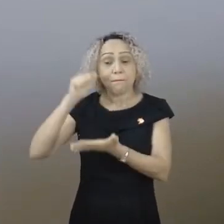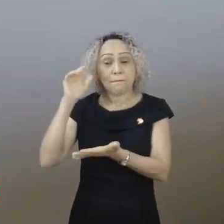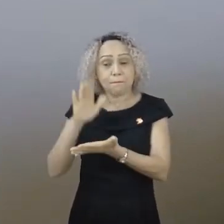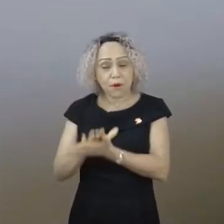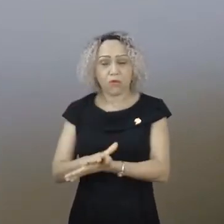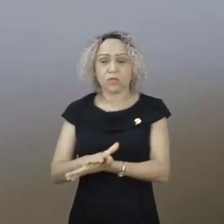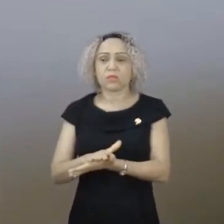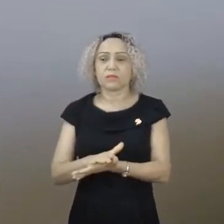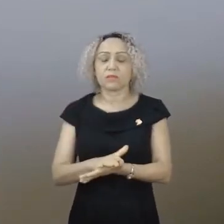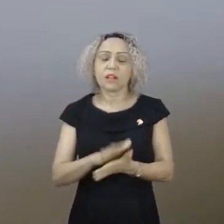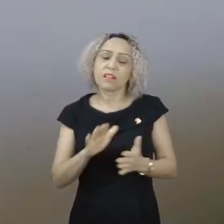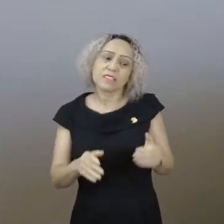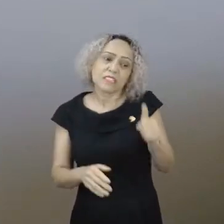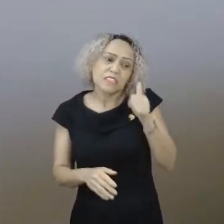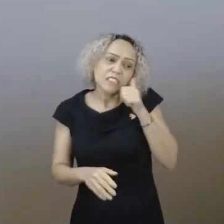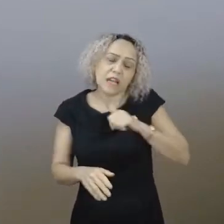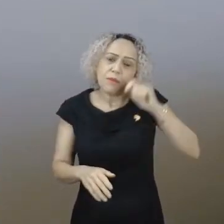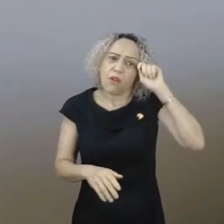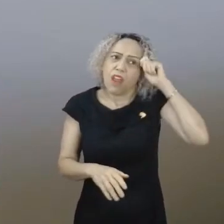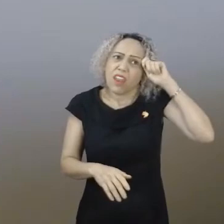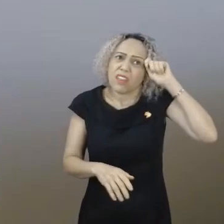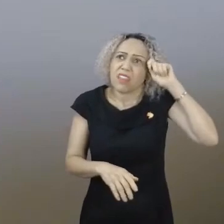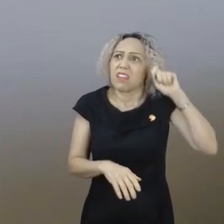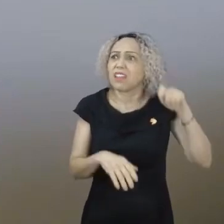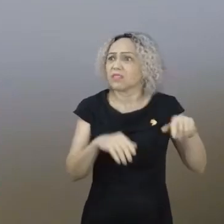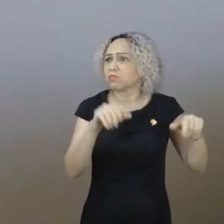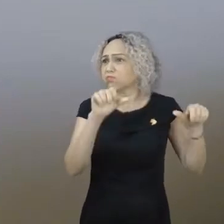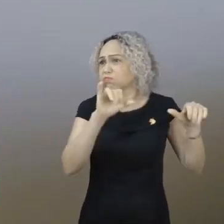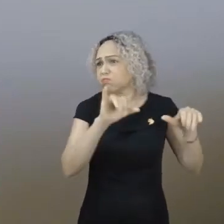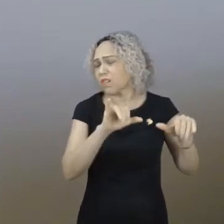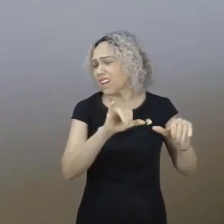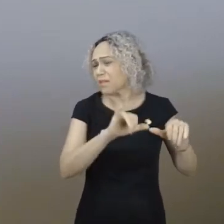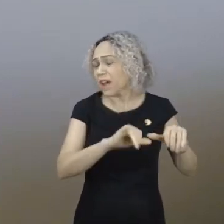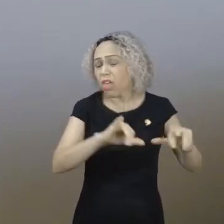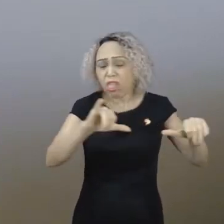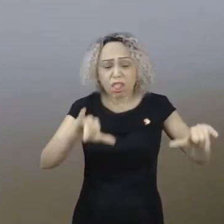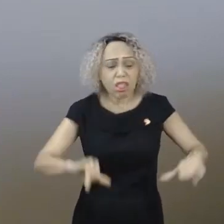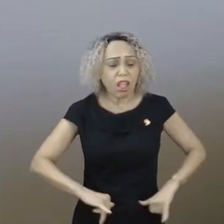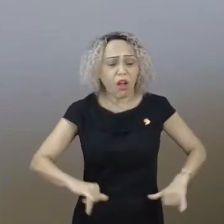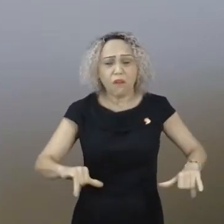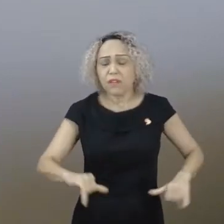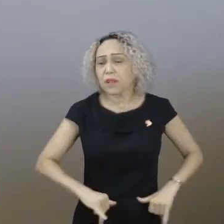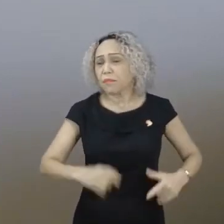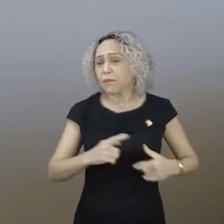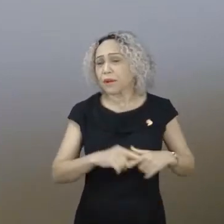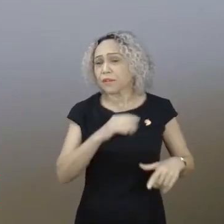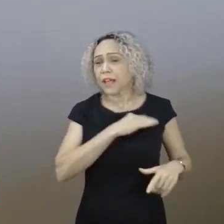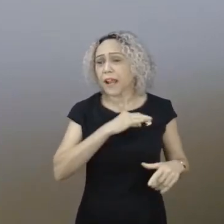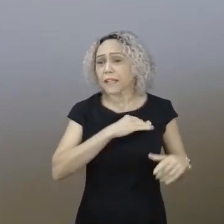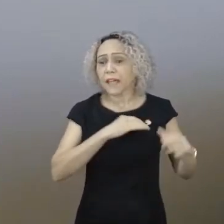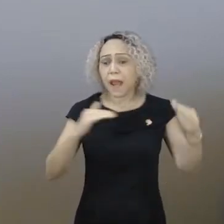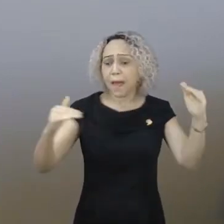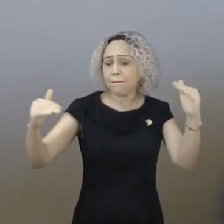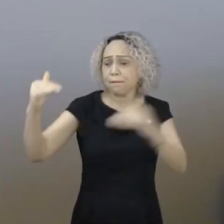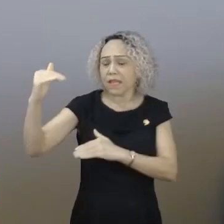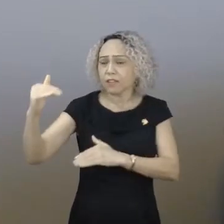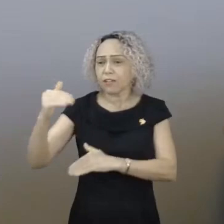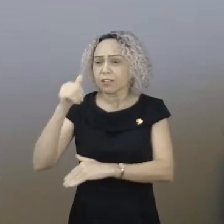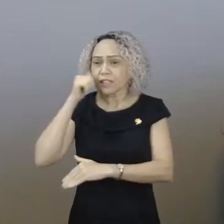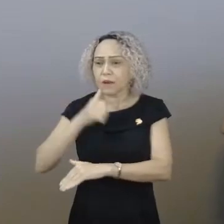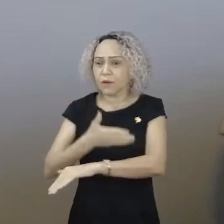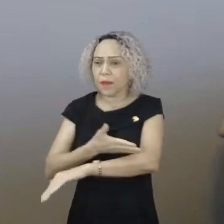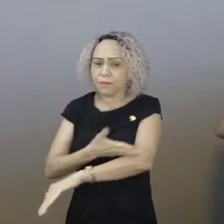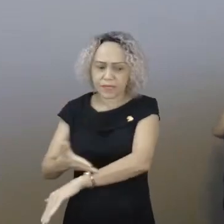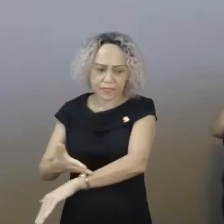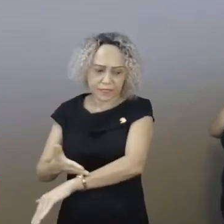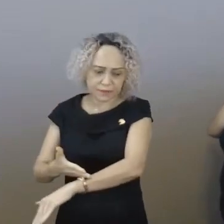discriminada. Eu repito que o salário dela é bem menor, inclusive, que a mulher branca. Então, as políticas afirmativas, as